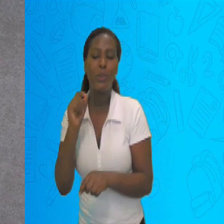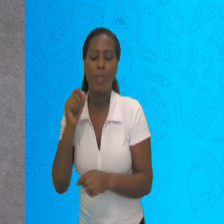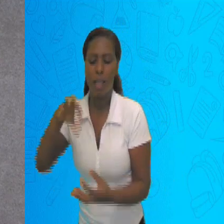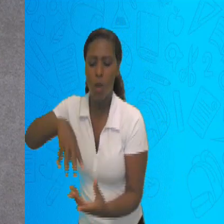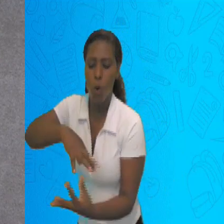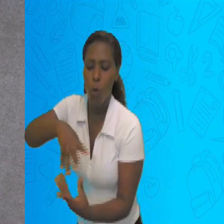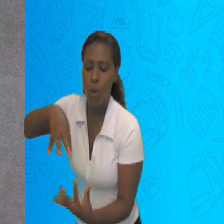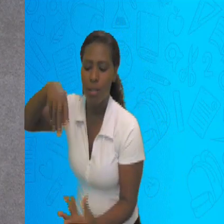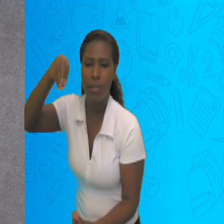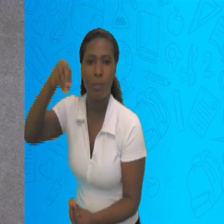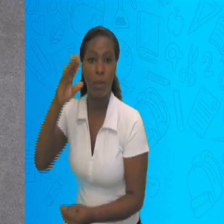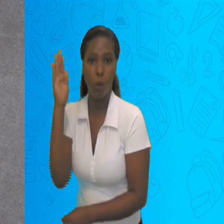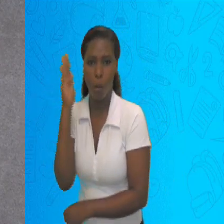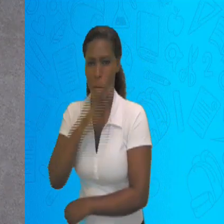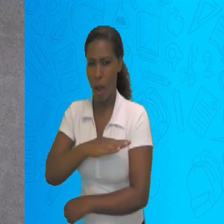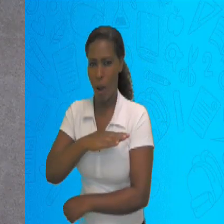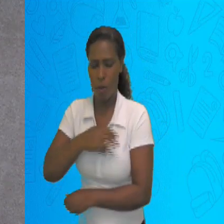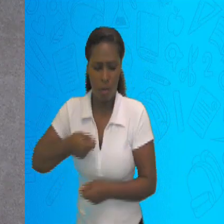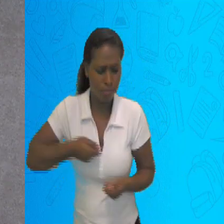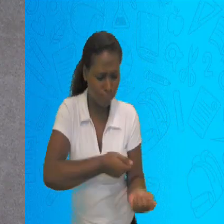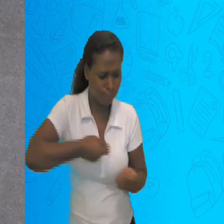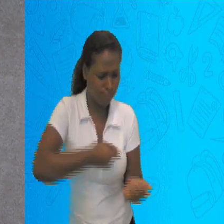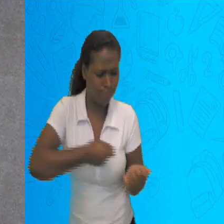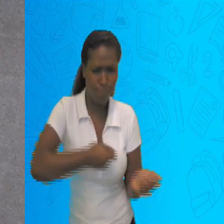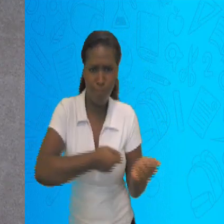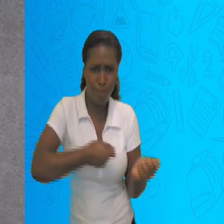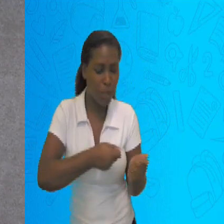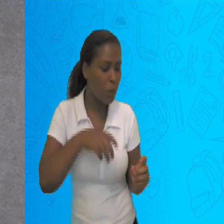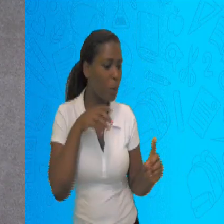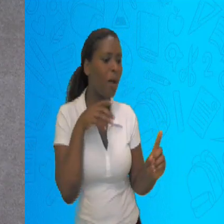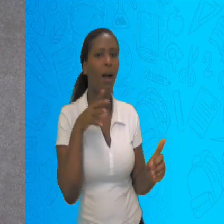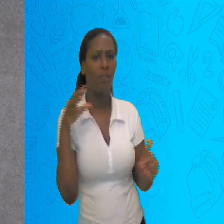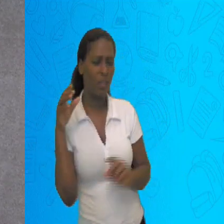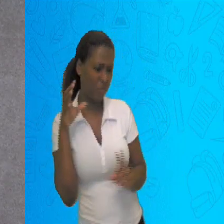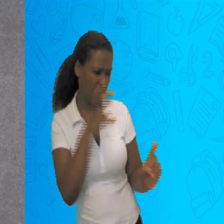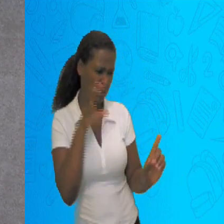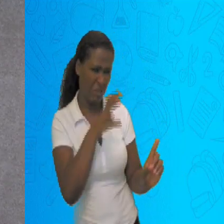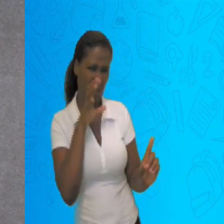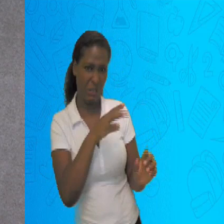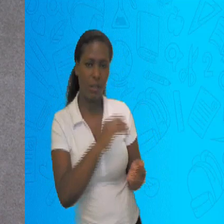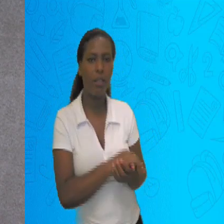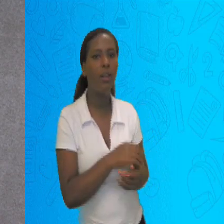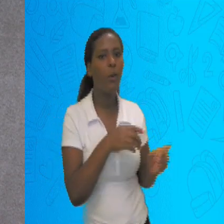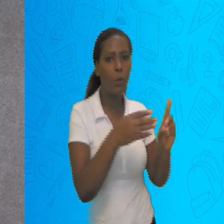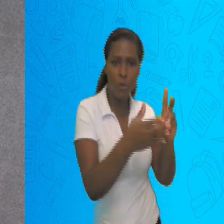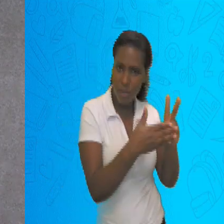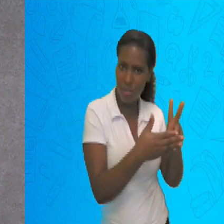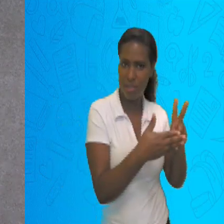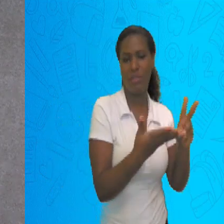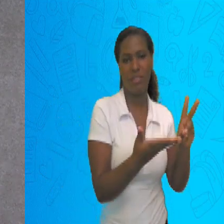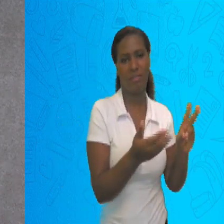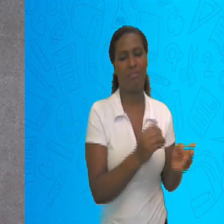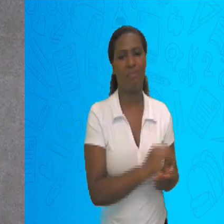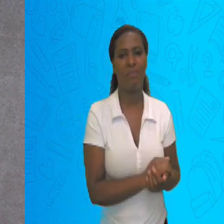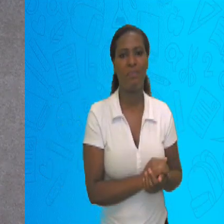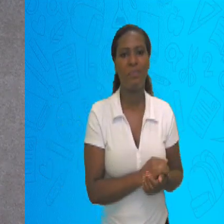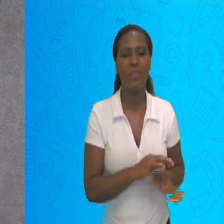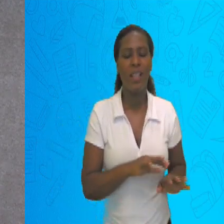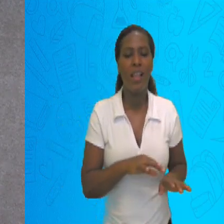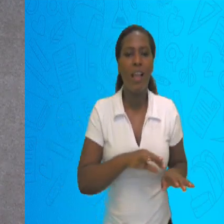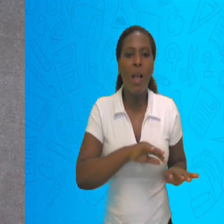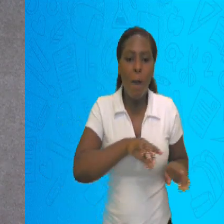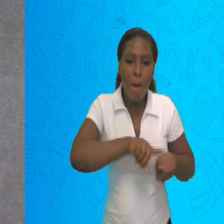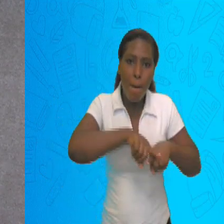que perturbava a vida dos índios. Já os pajés, que são as pessoas que podem entrar em contato